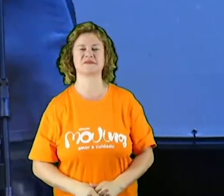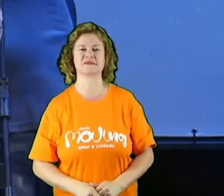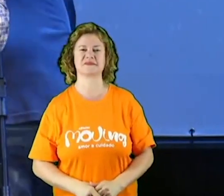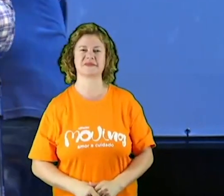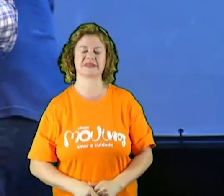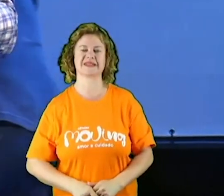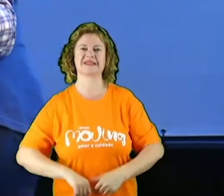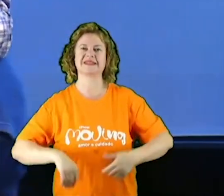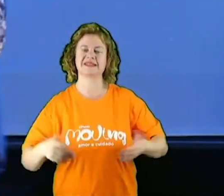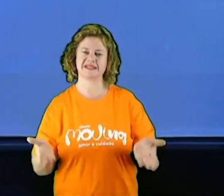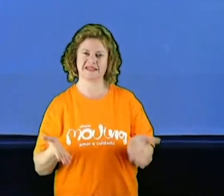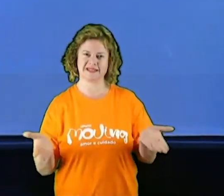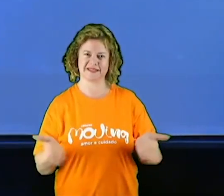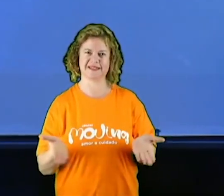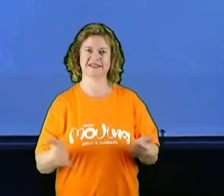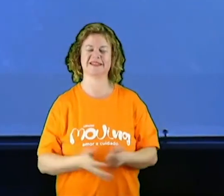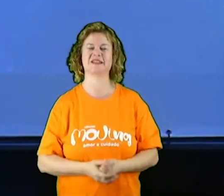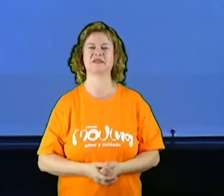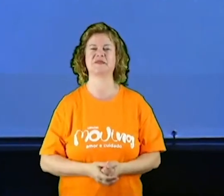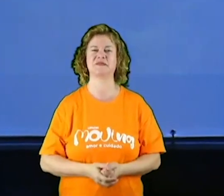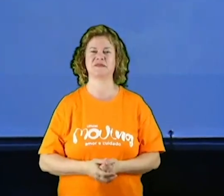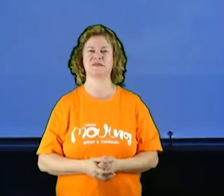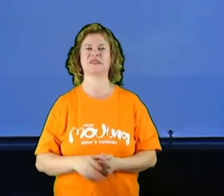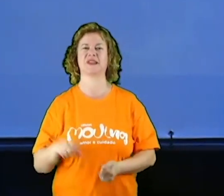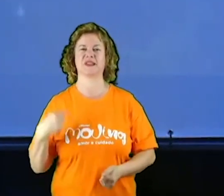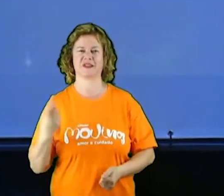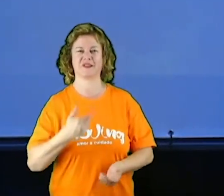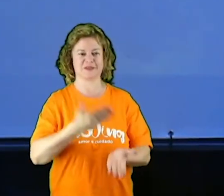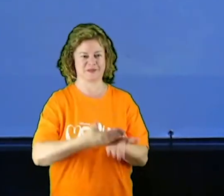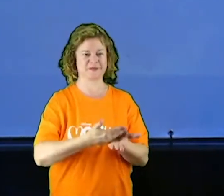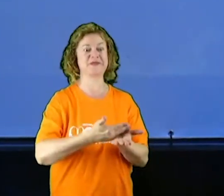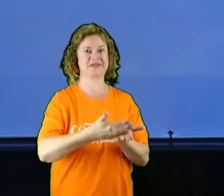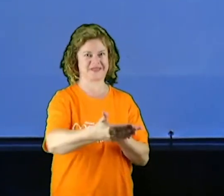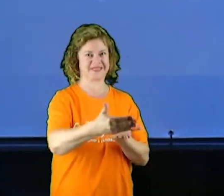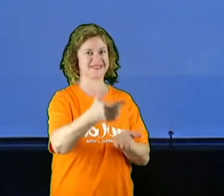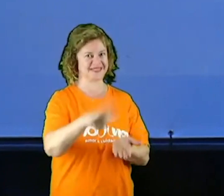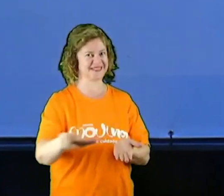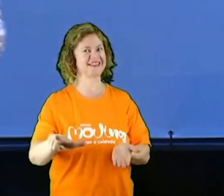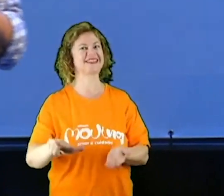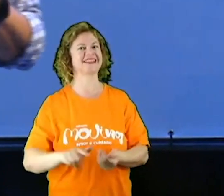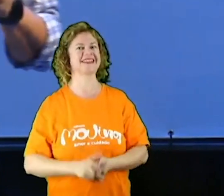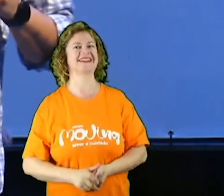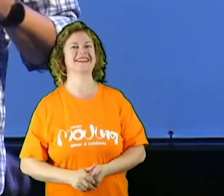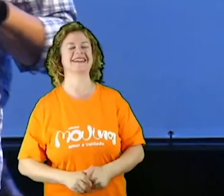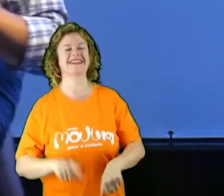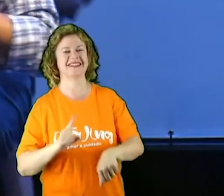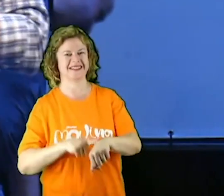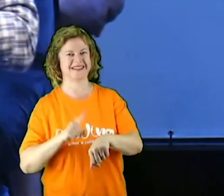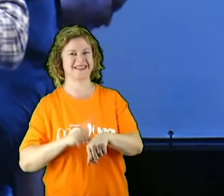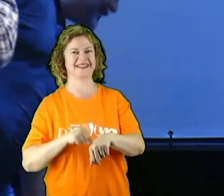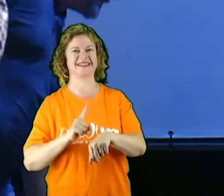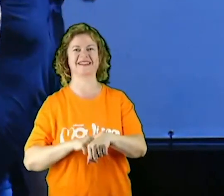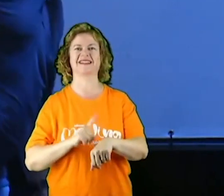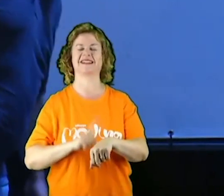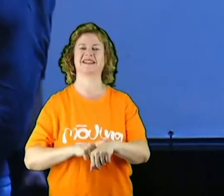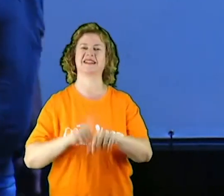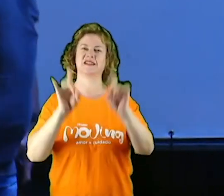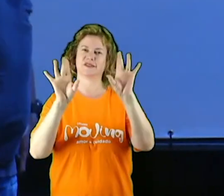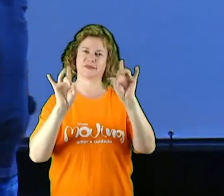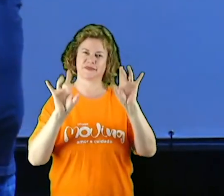Hoje, para a gente reiniciar esse momento que nós temos aqui, que